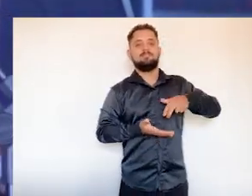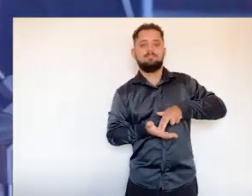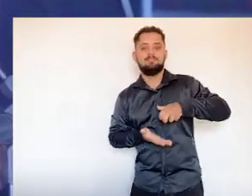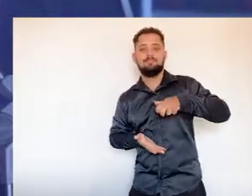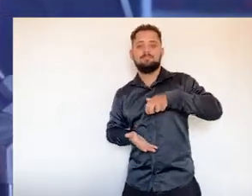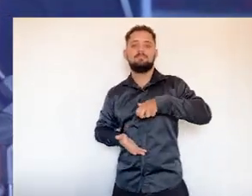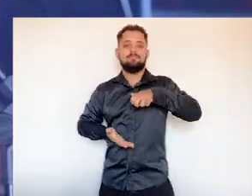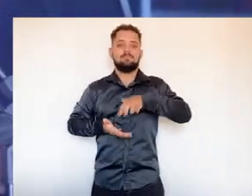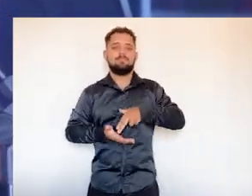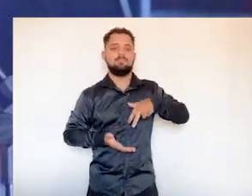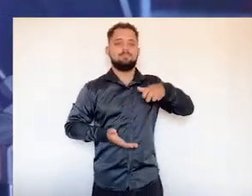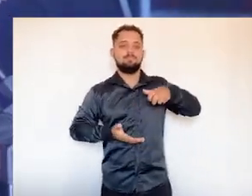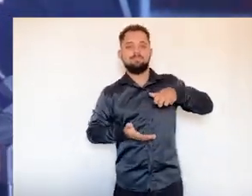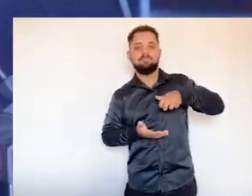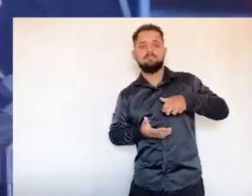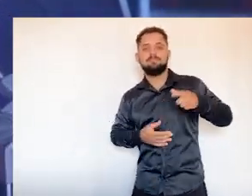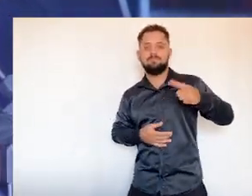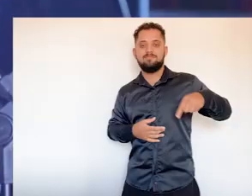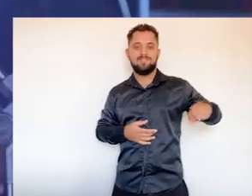poleiro. Olho o poleiro.